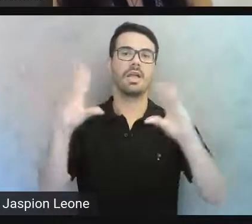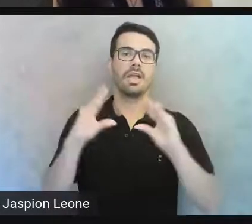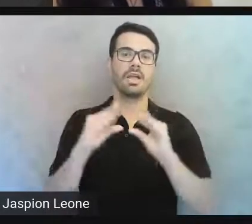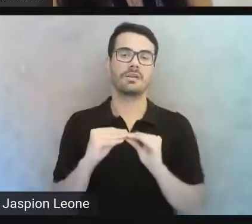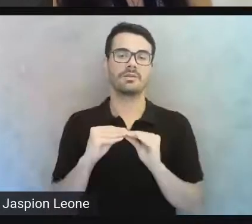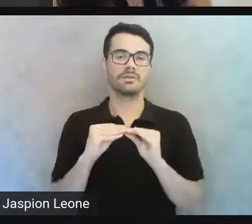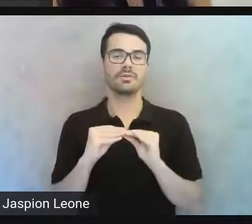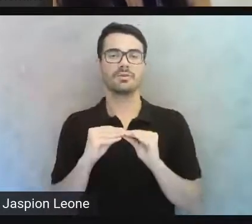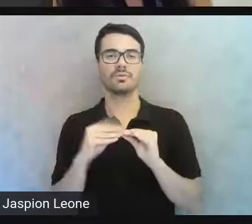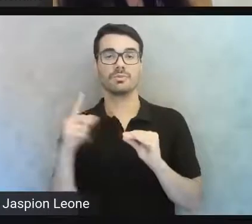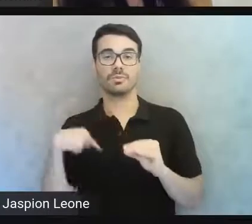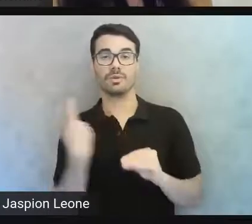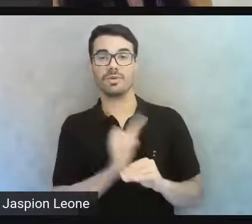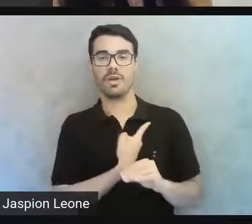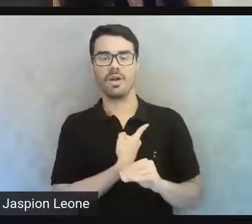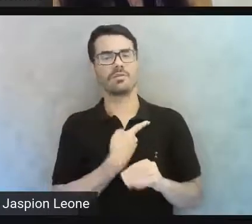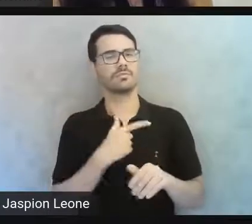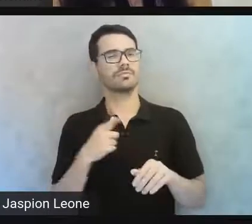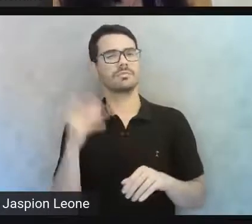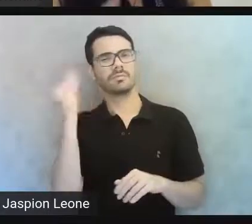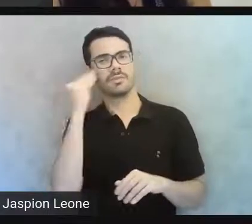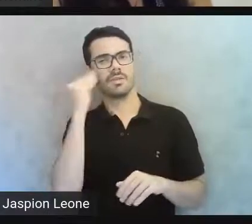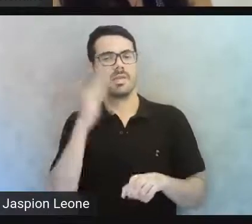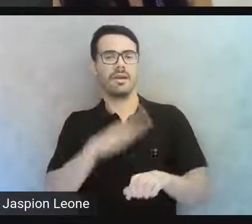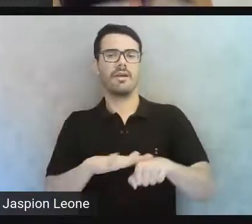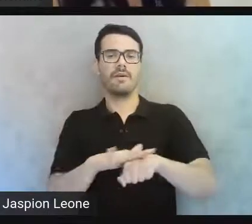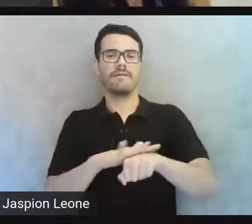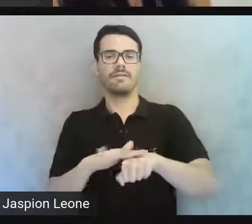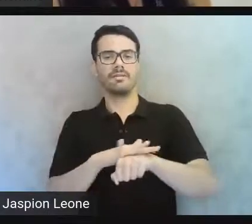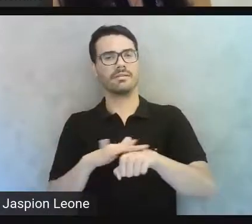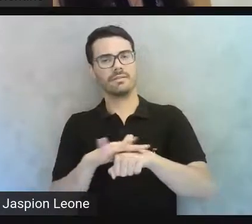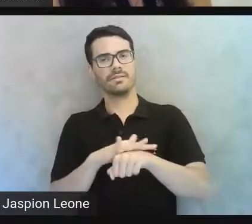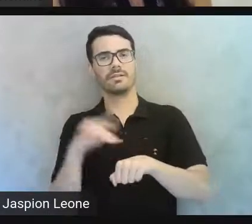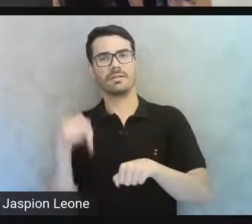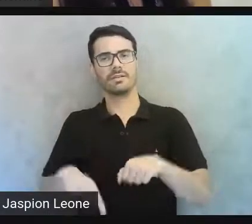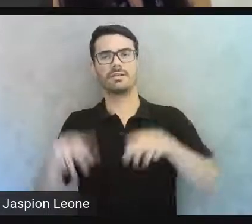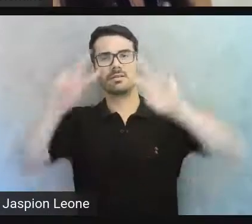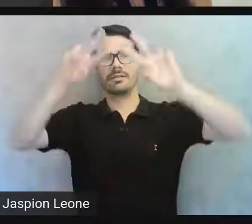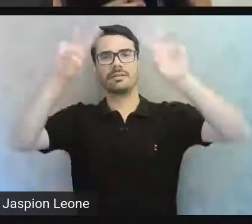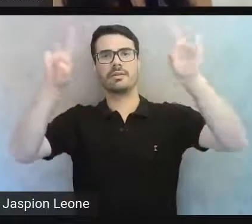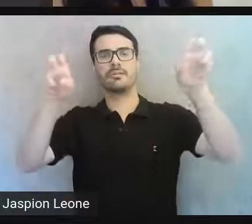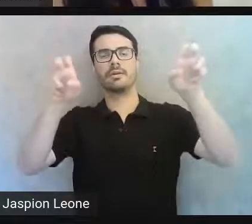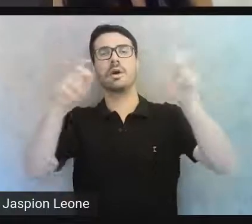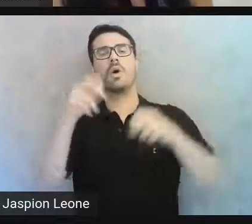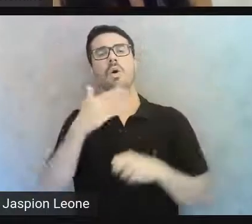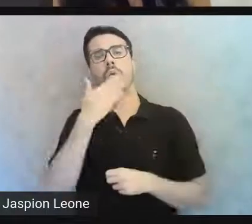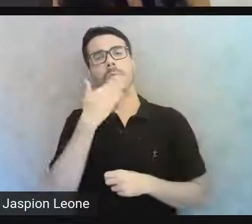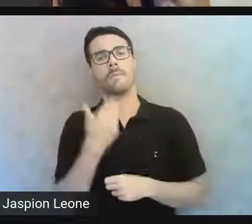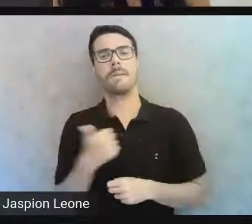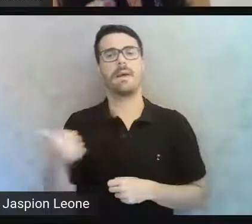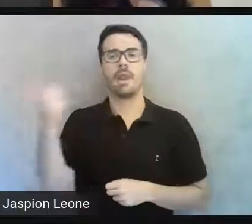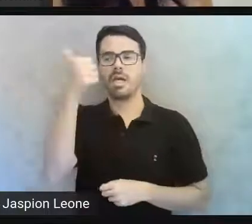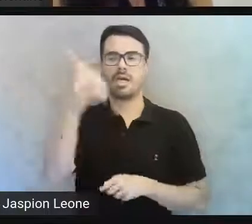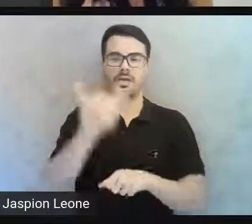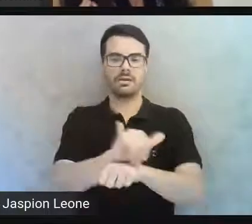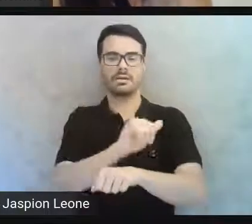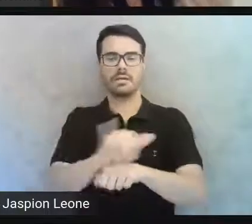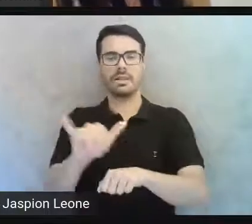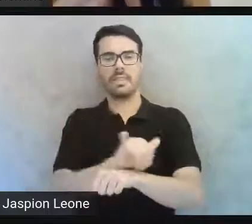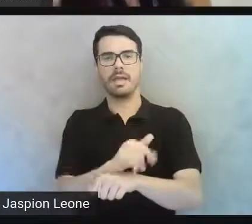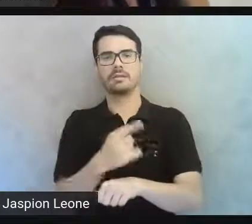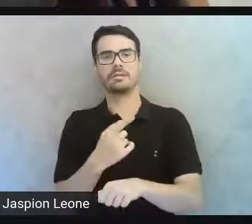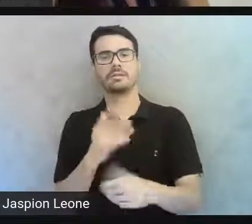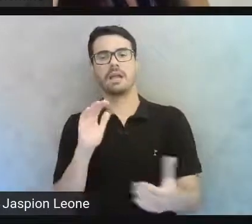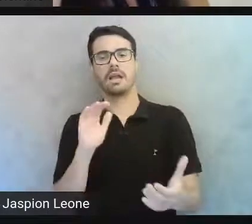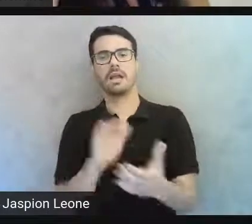Para a gente tentar conversar, né? Sobre o assunto. Usar a melhor estratégia para aquele casal que a gente conhece,